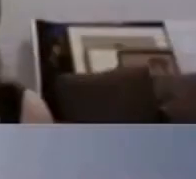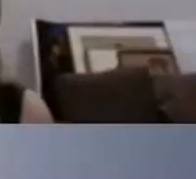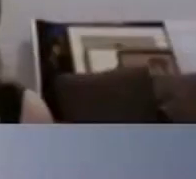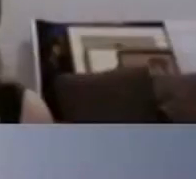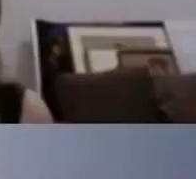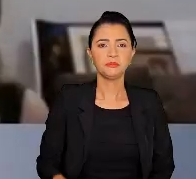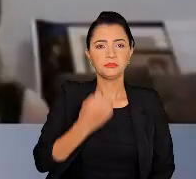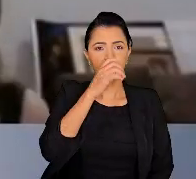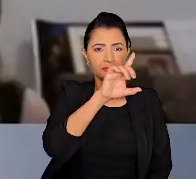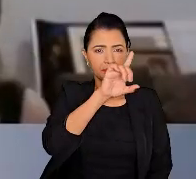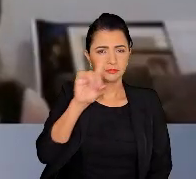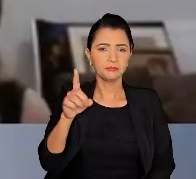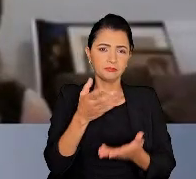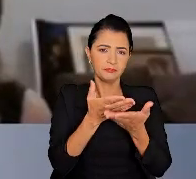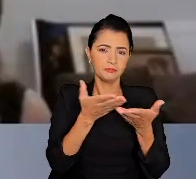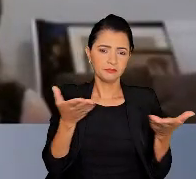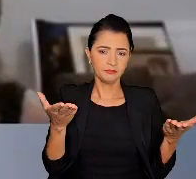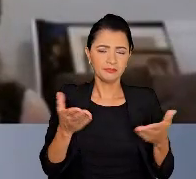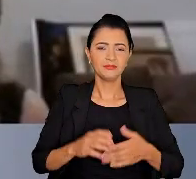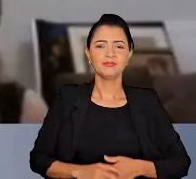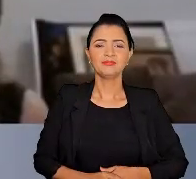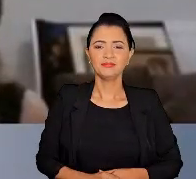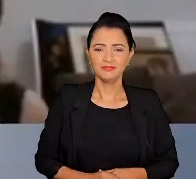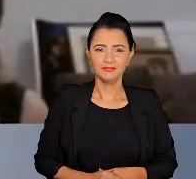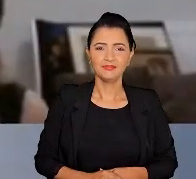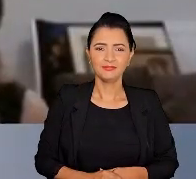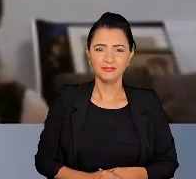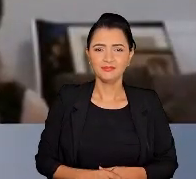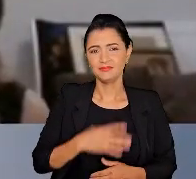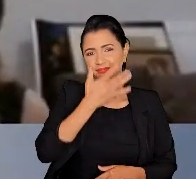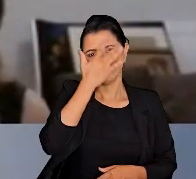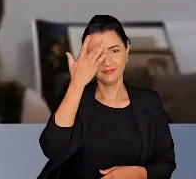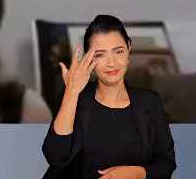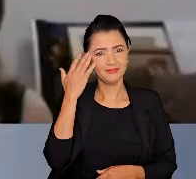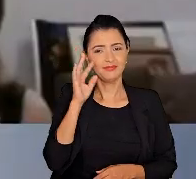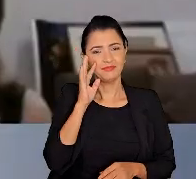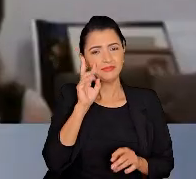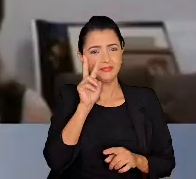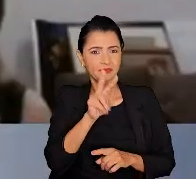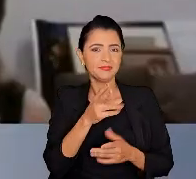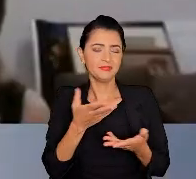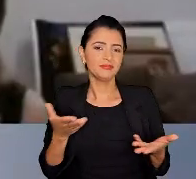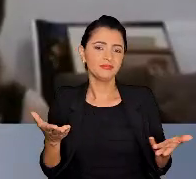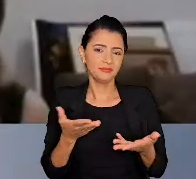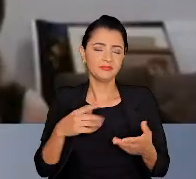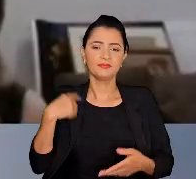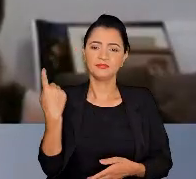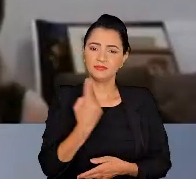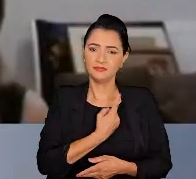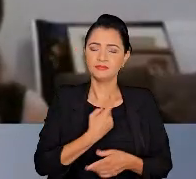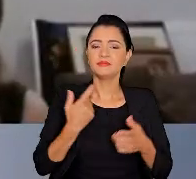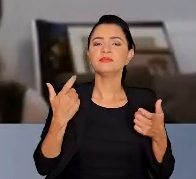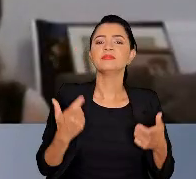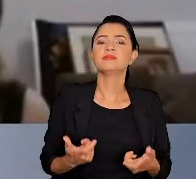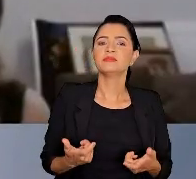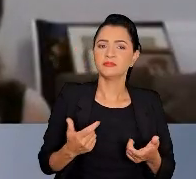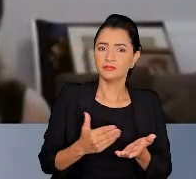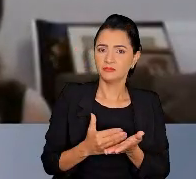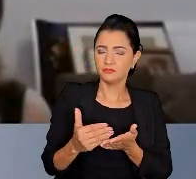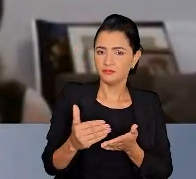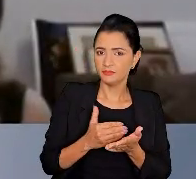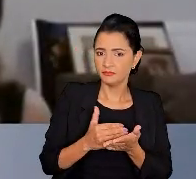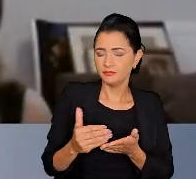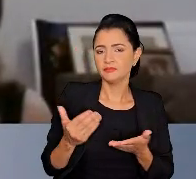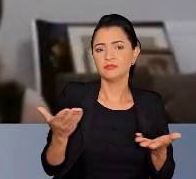Bom dia a todos e a todas que nos ouvem. Nós estamos dando